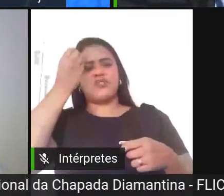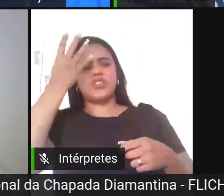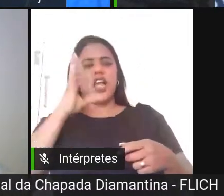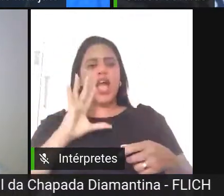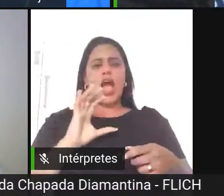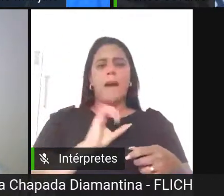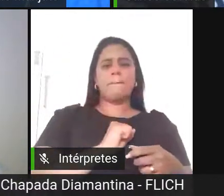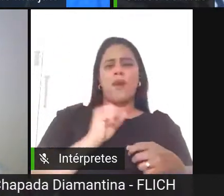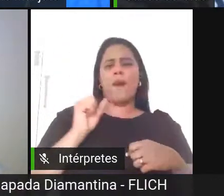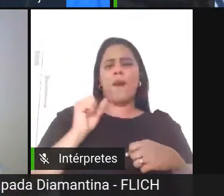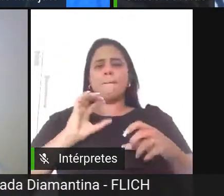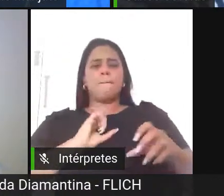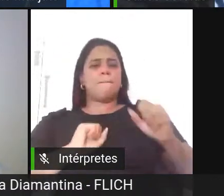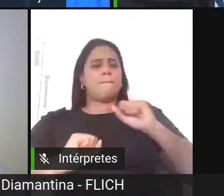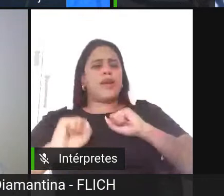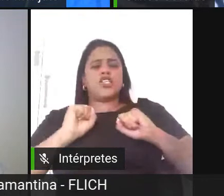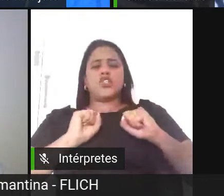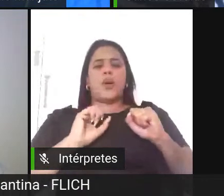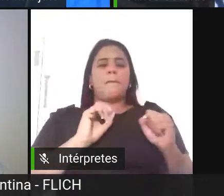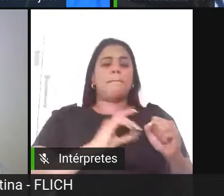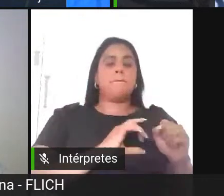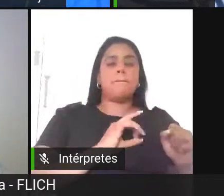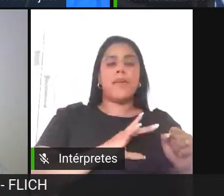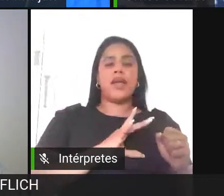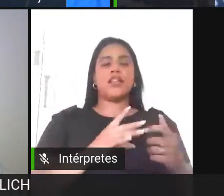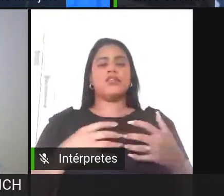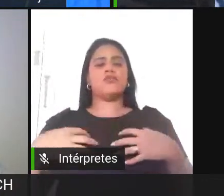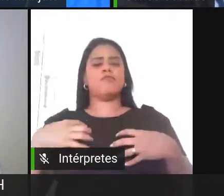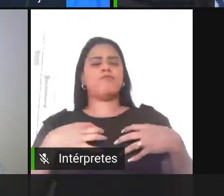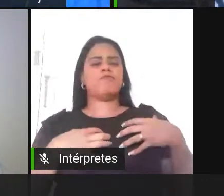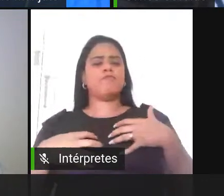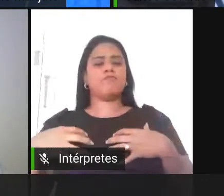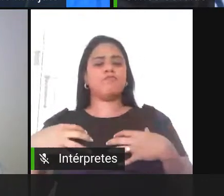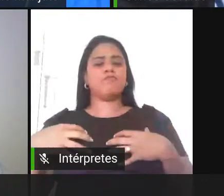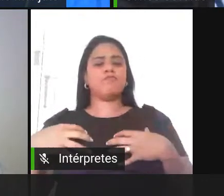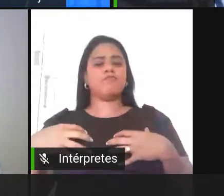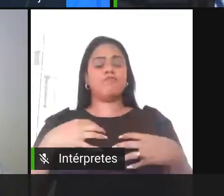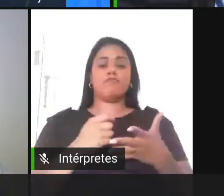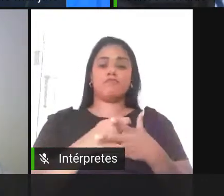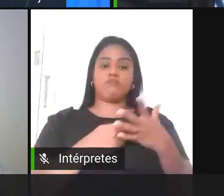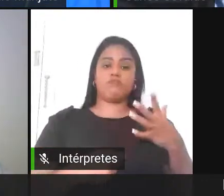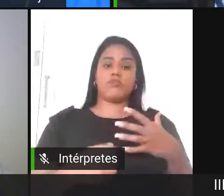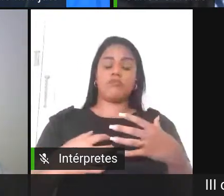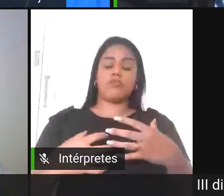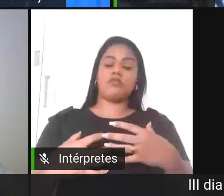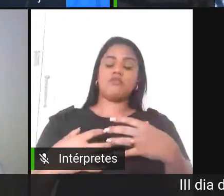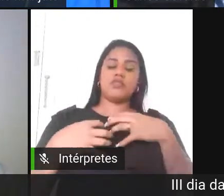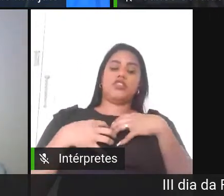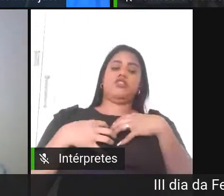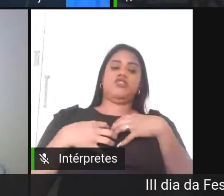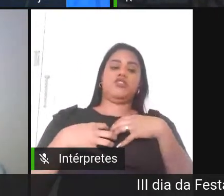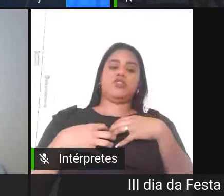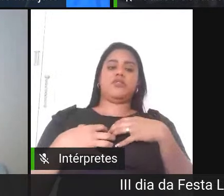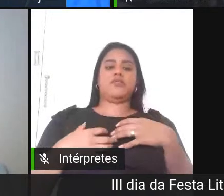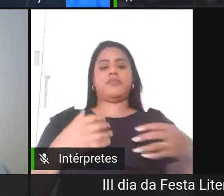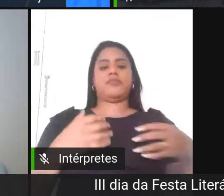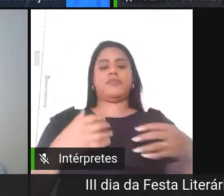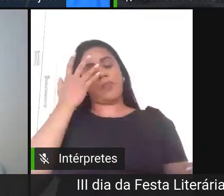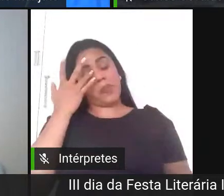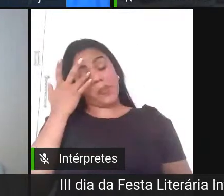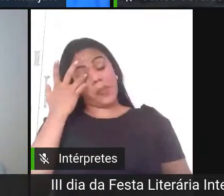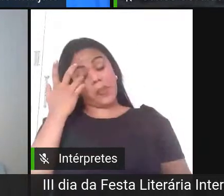amor, paixão, medos, inquietações. Portanto, eu acho que nós escrevemos aquilo que nos toca, acima de tudo. Esse